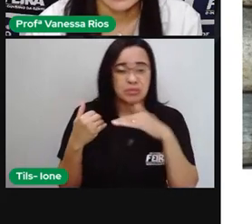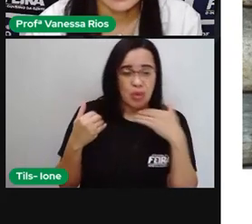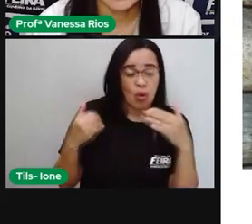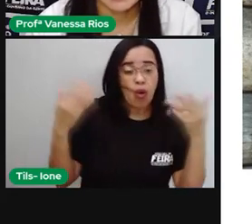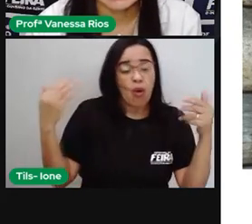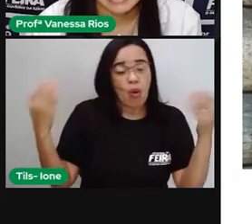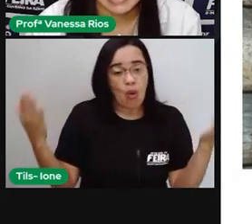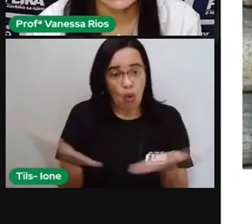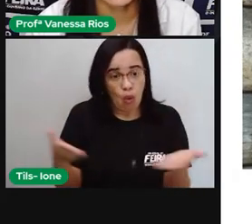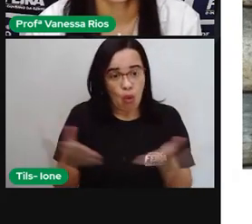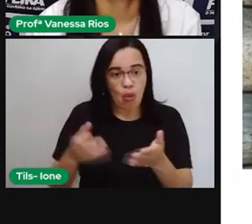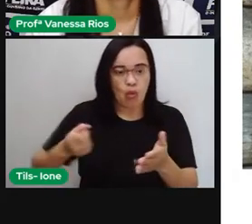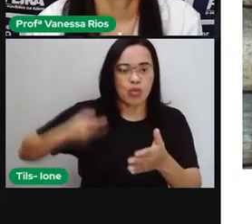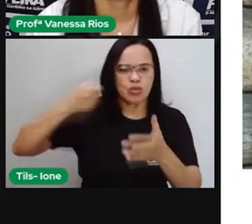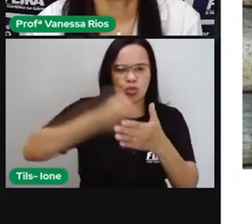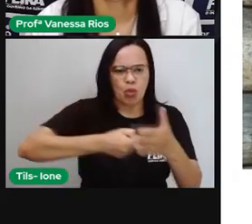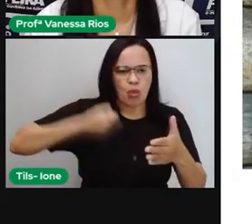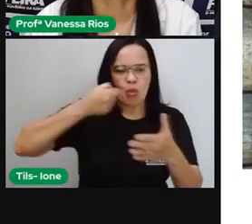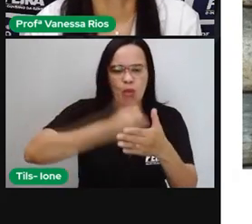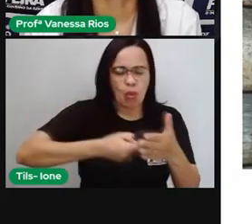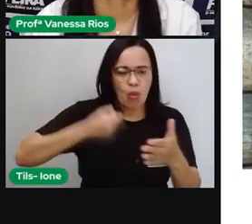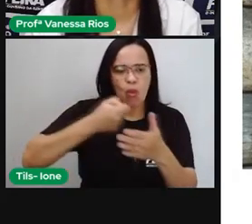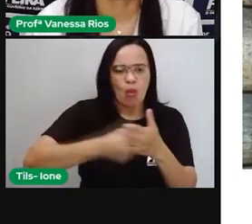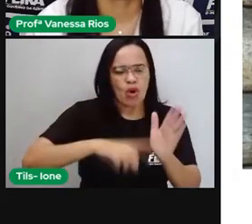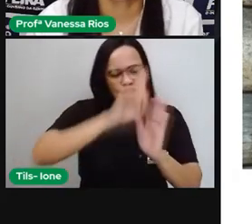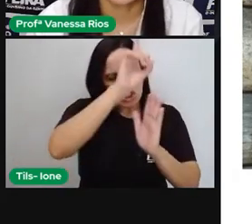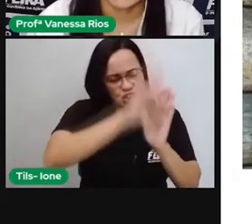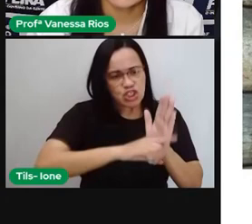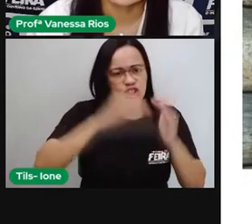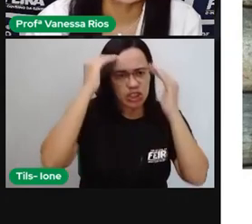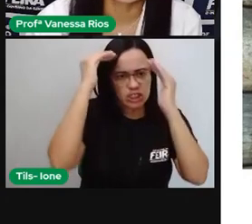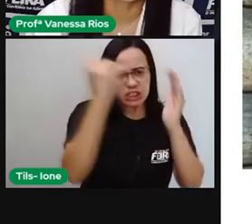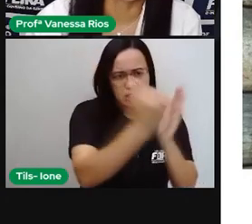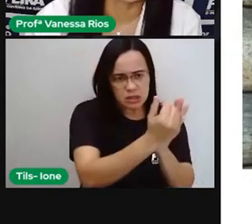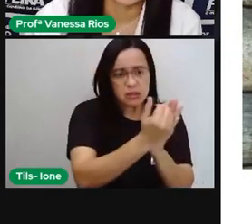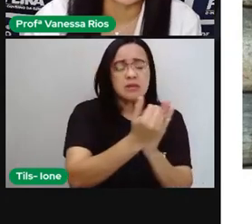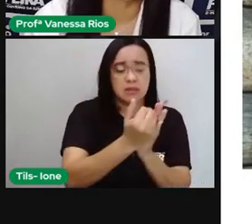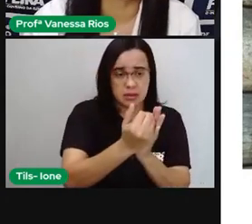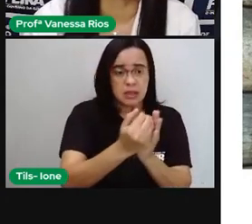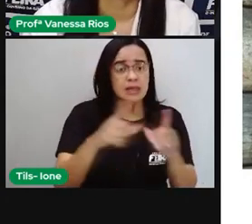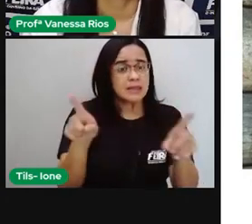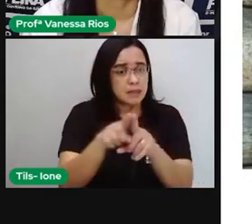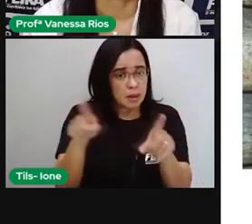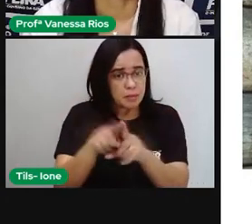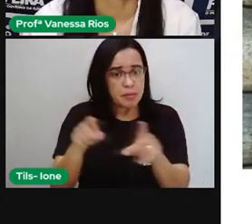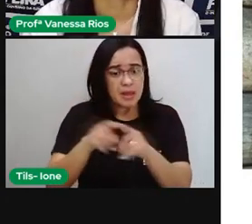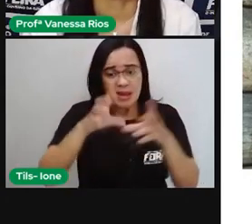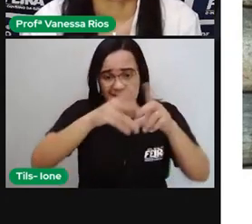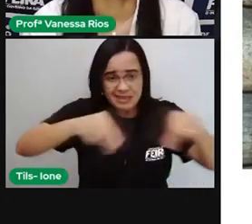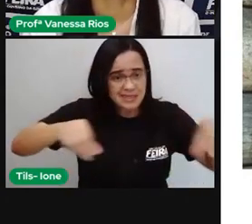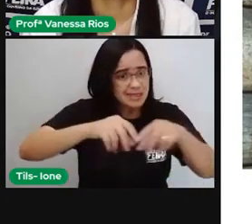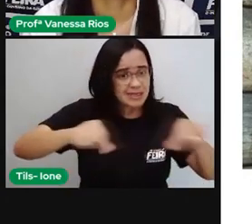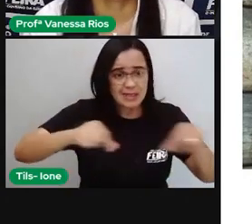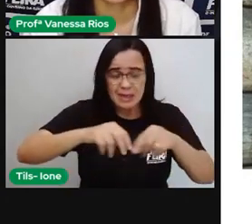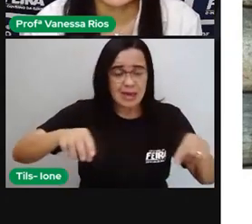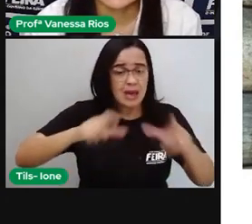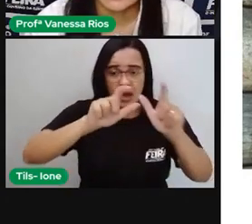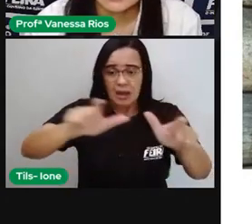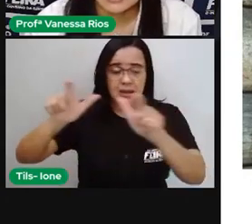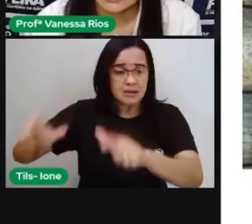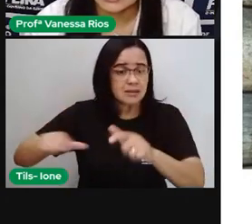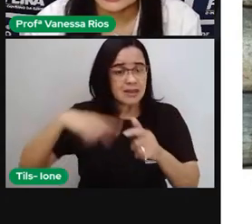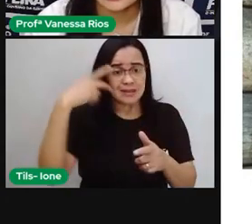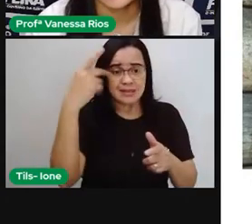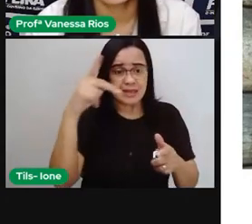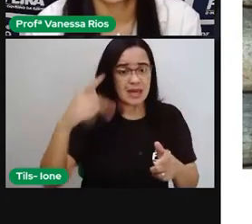direitos respeitados, terem, recuperarem as terras que foram tomadas. Então, existem várias